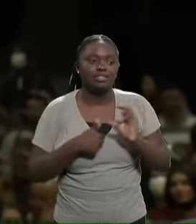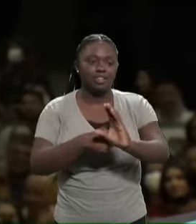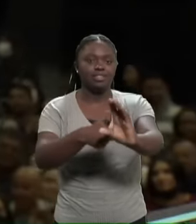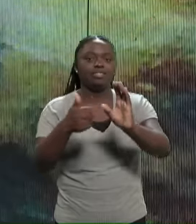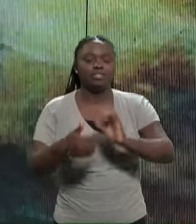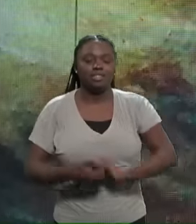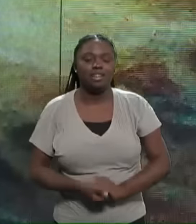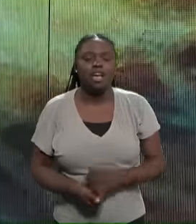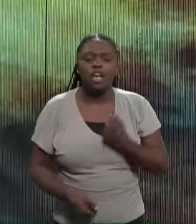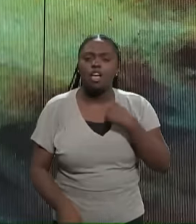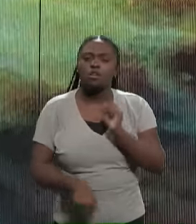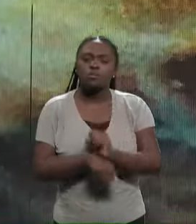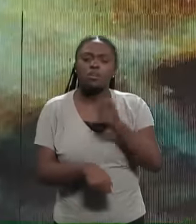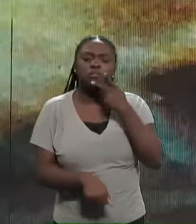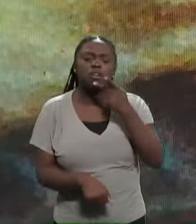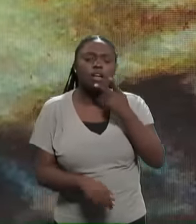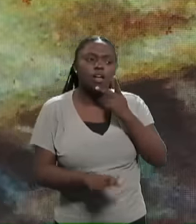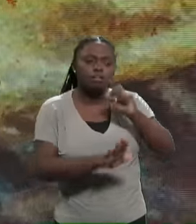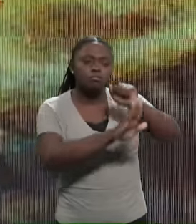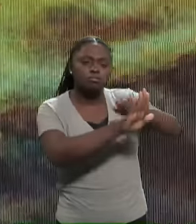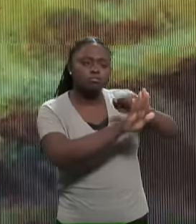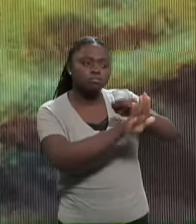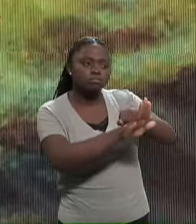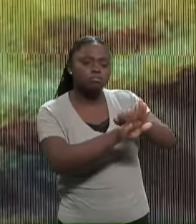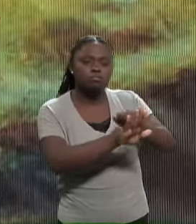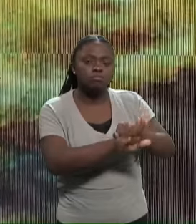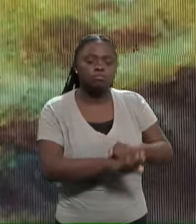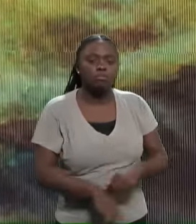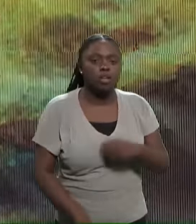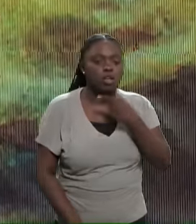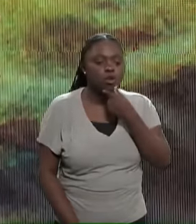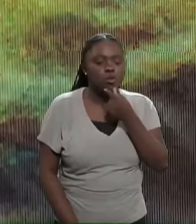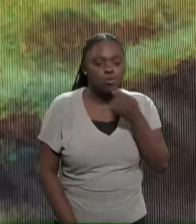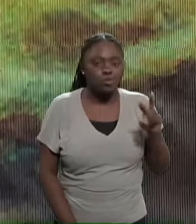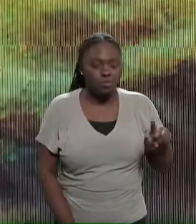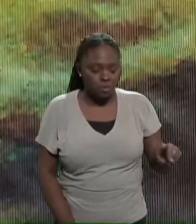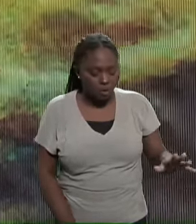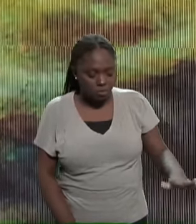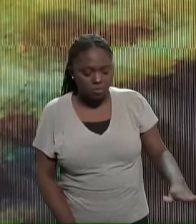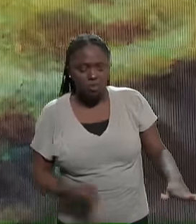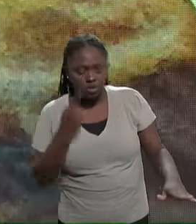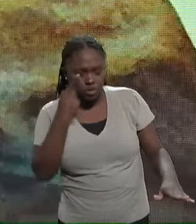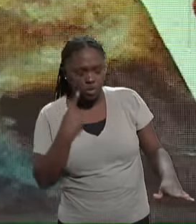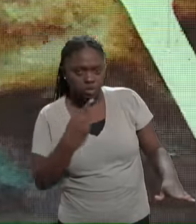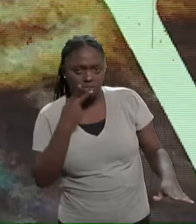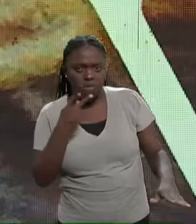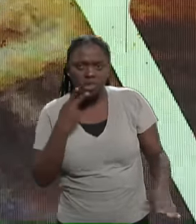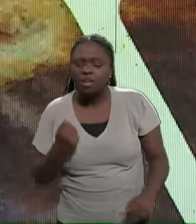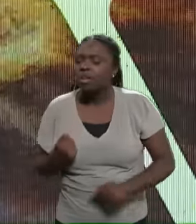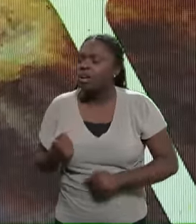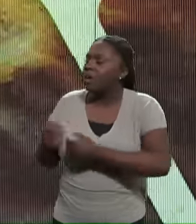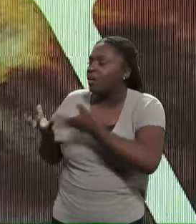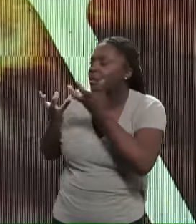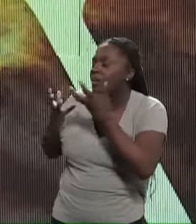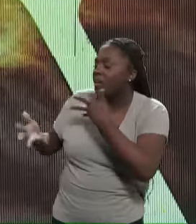Cuando yo me paré de hablar, batieron la puerta. Eran mis dos hermanos casulos. Chorando, falando, nós queremos confessar